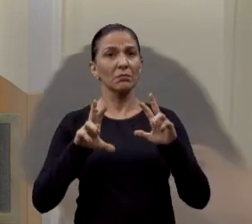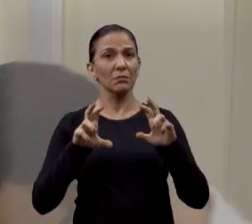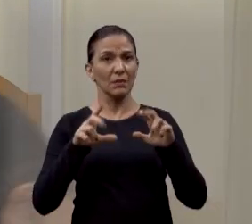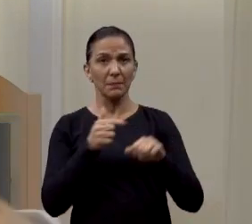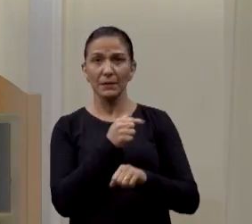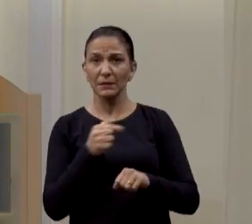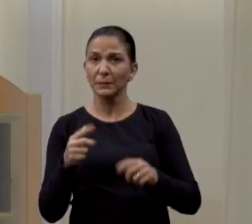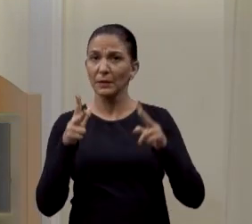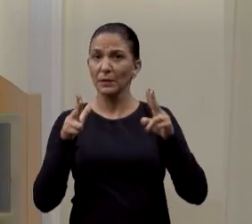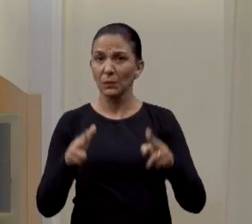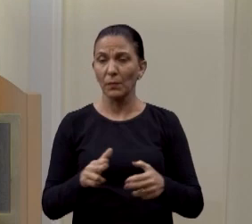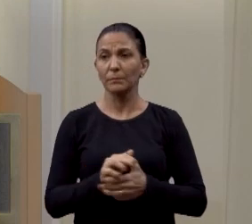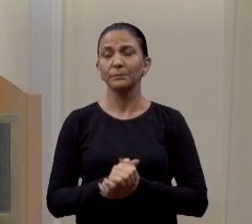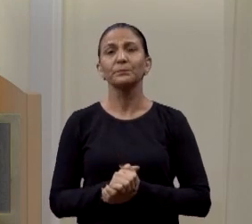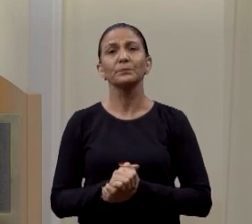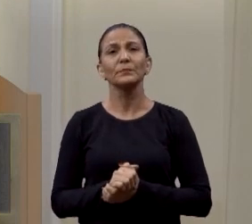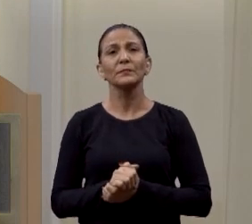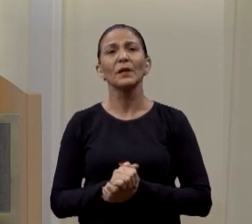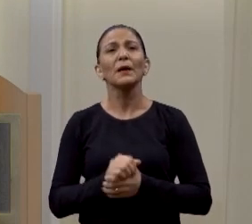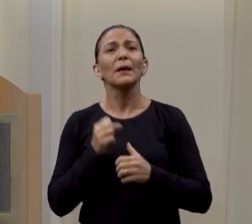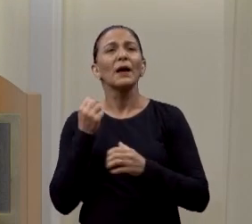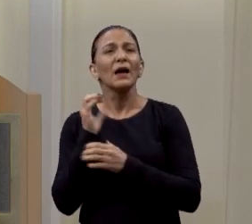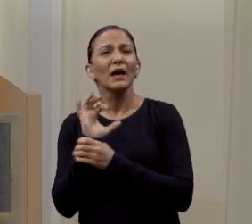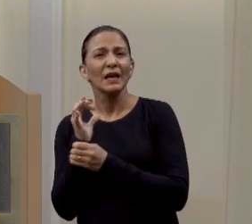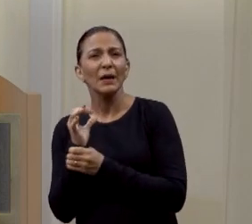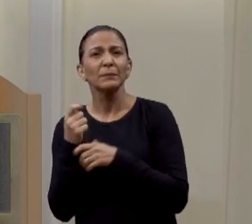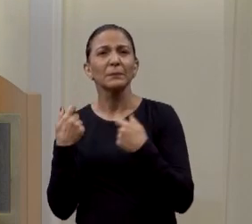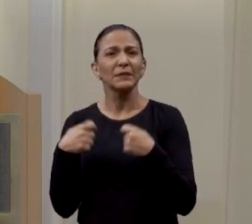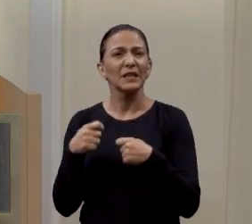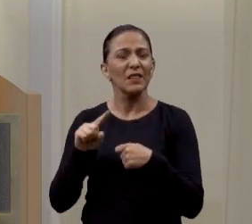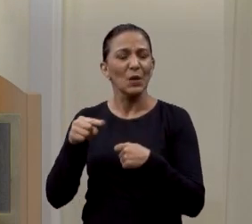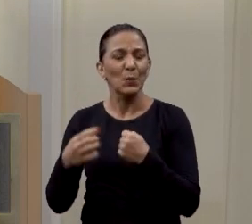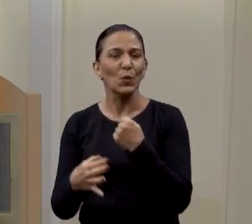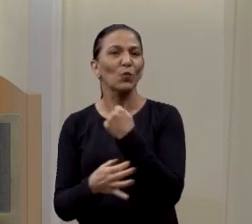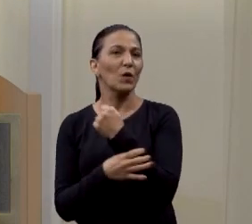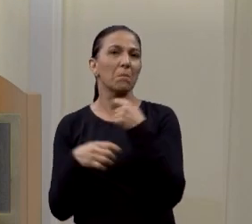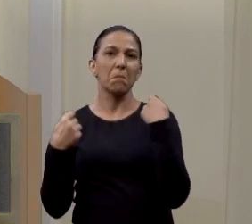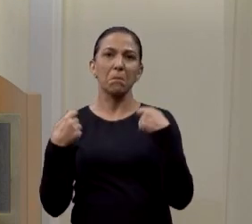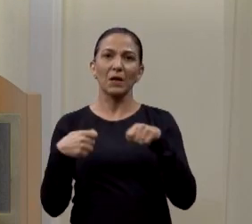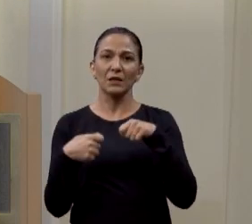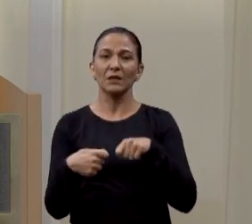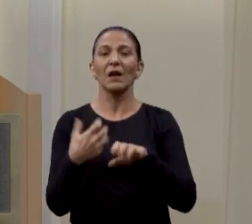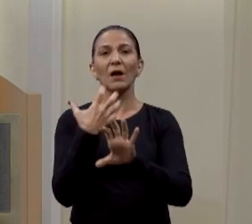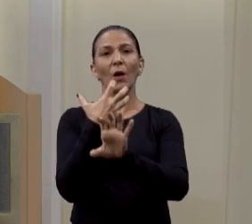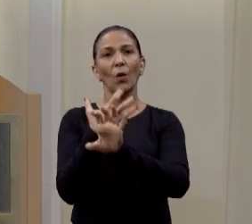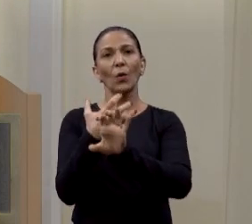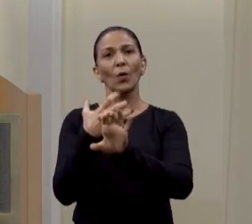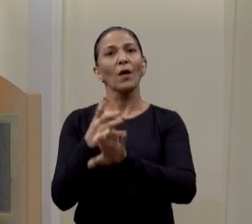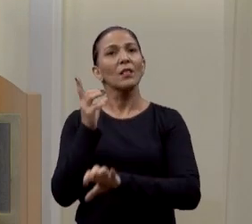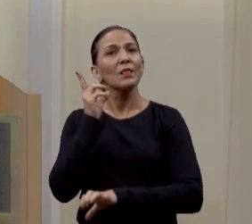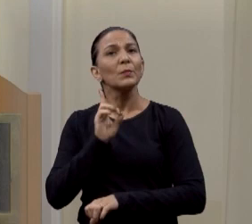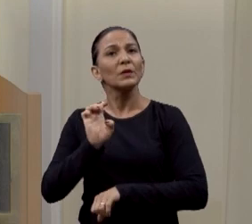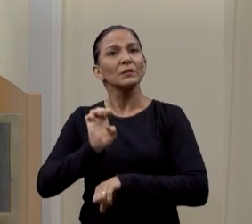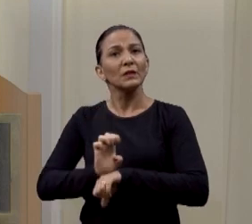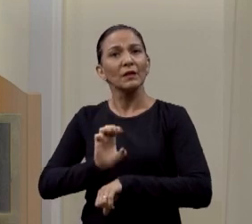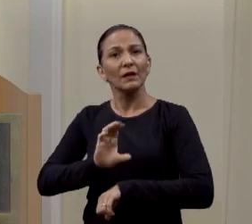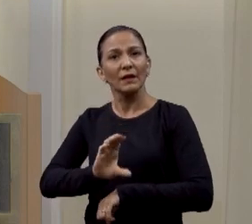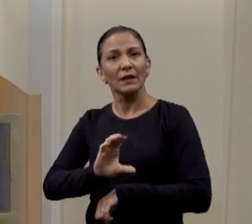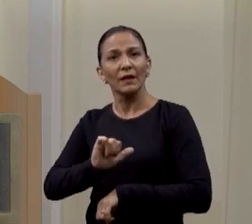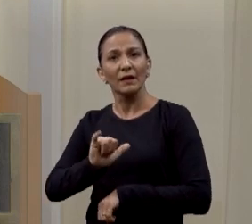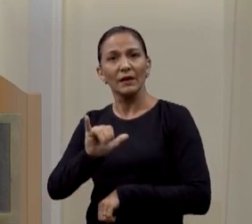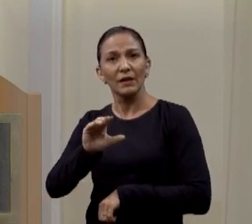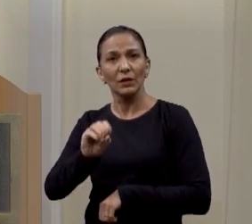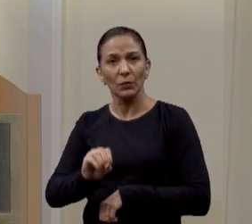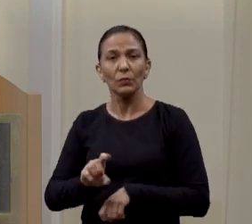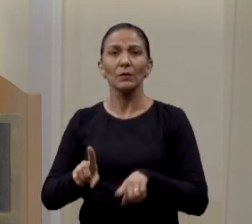da semana. Não espere precisar para defender. E contará com a presença online do nosso querido deputado estadual Caio